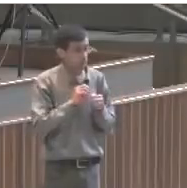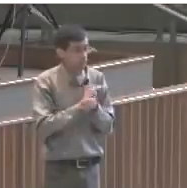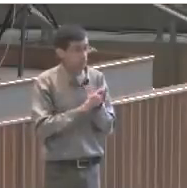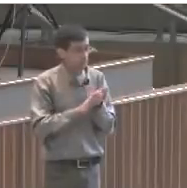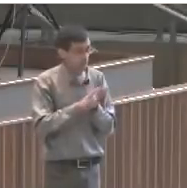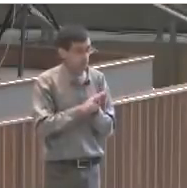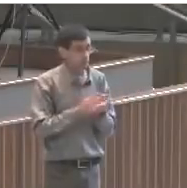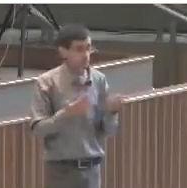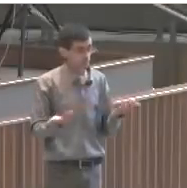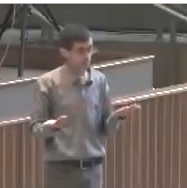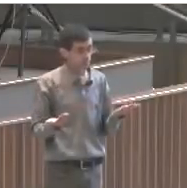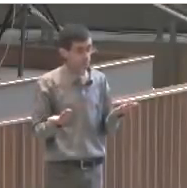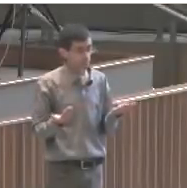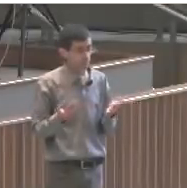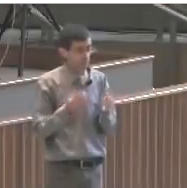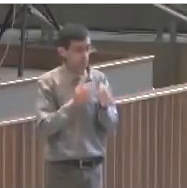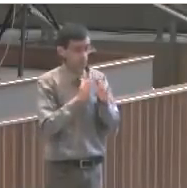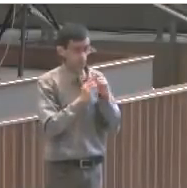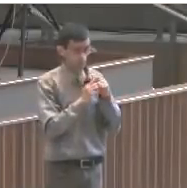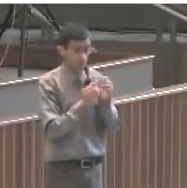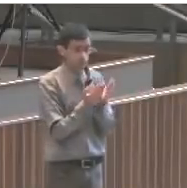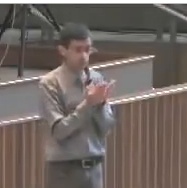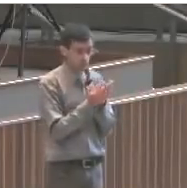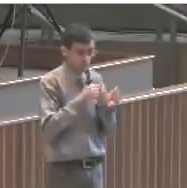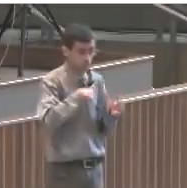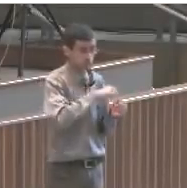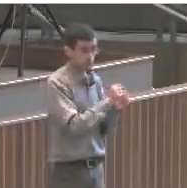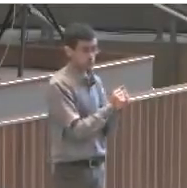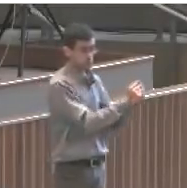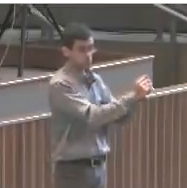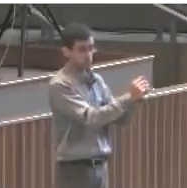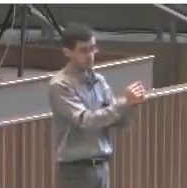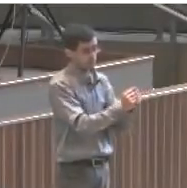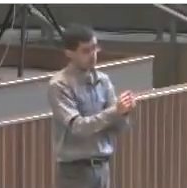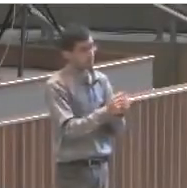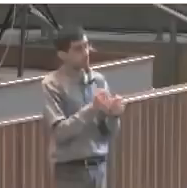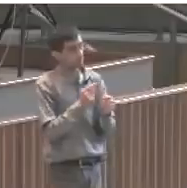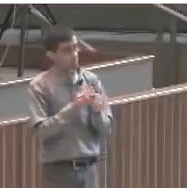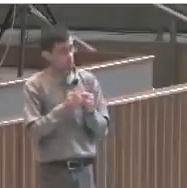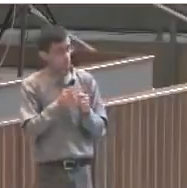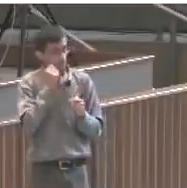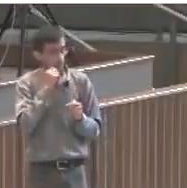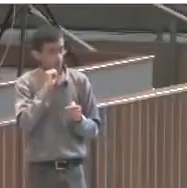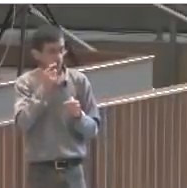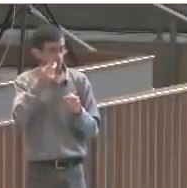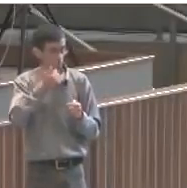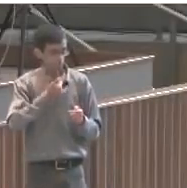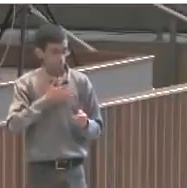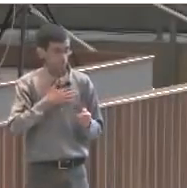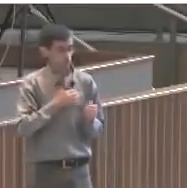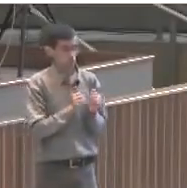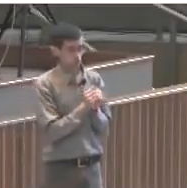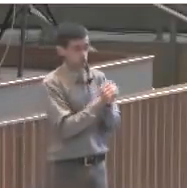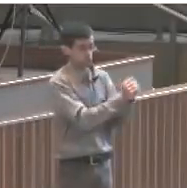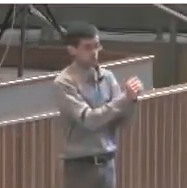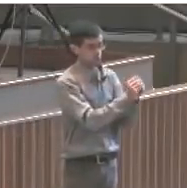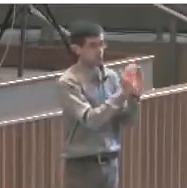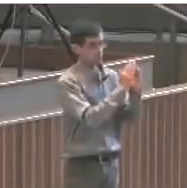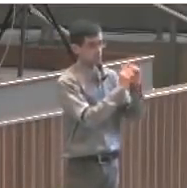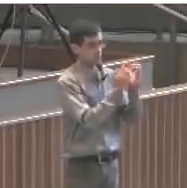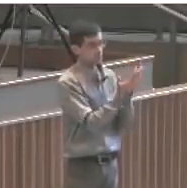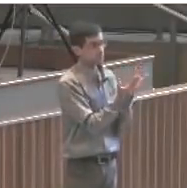desrespeitando a senhora disse que ia me levar numa igreja de crente não levou daqui